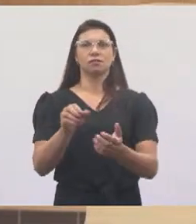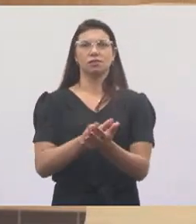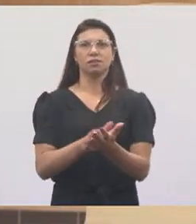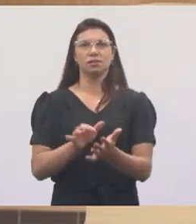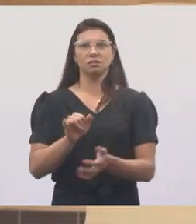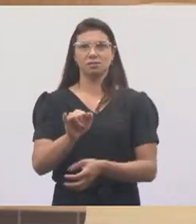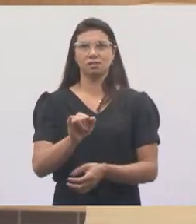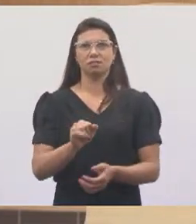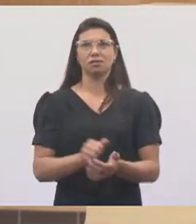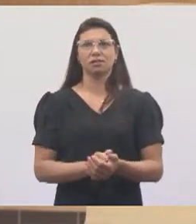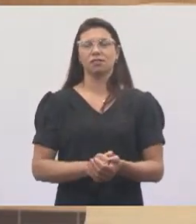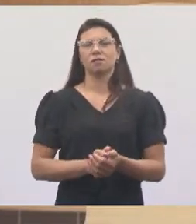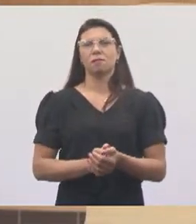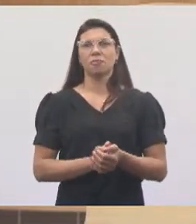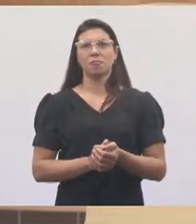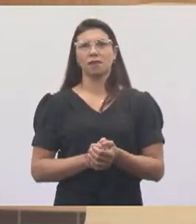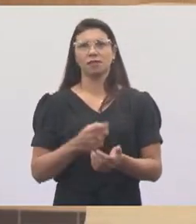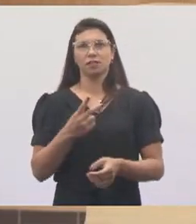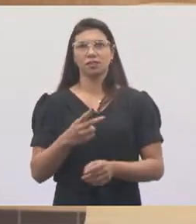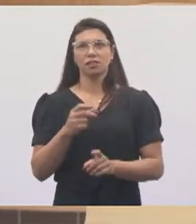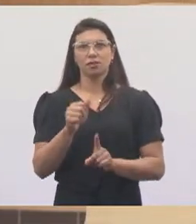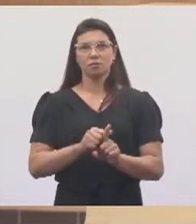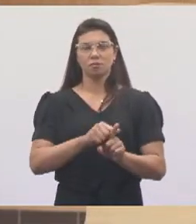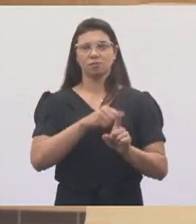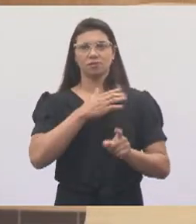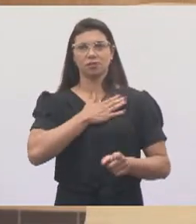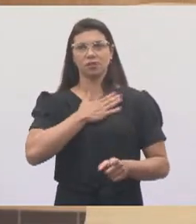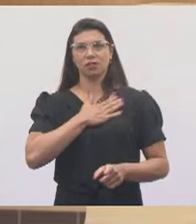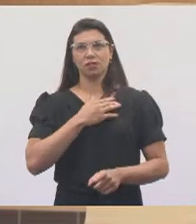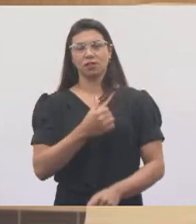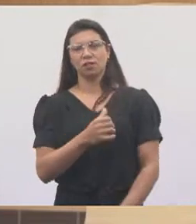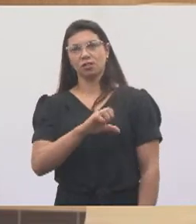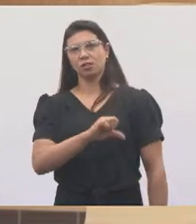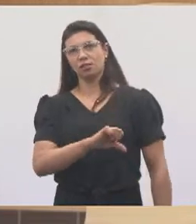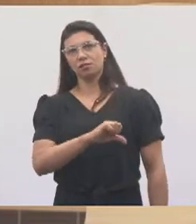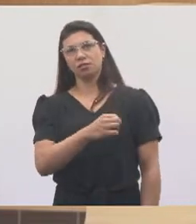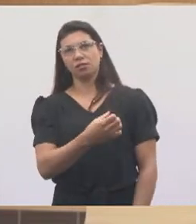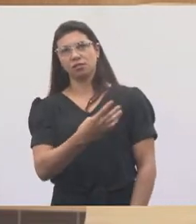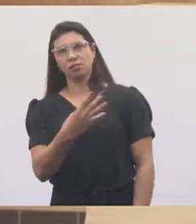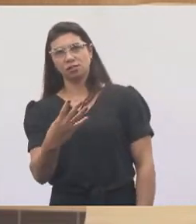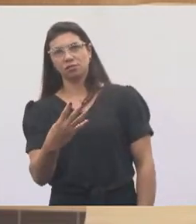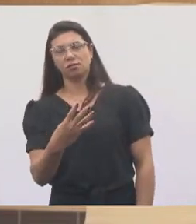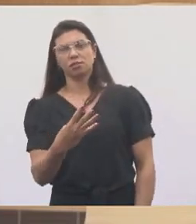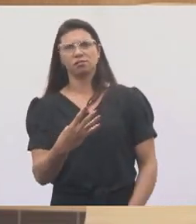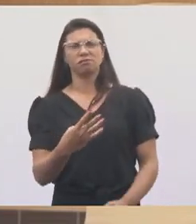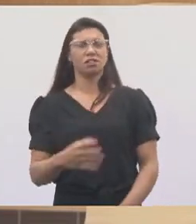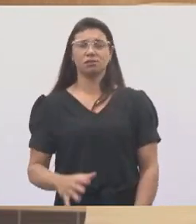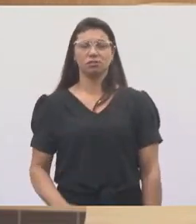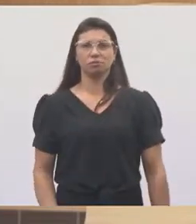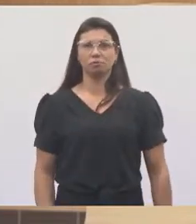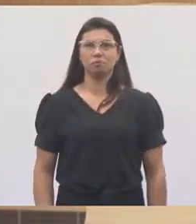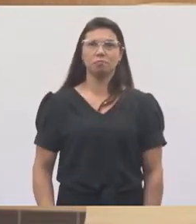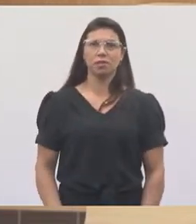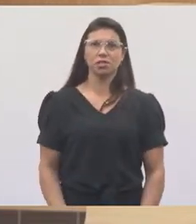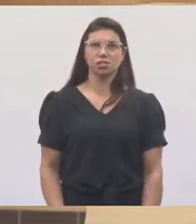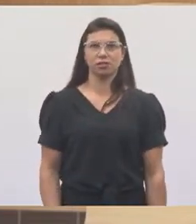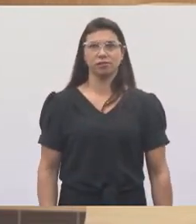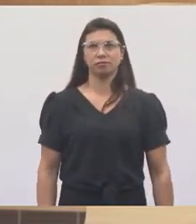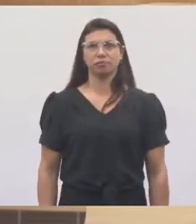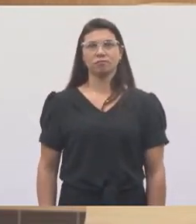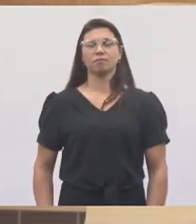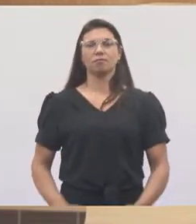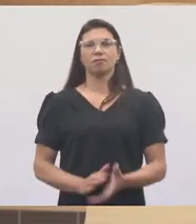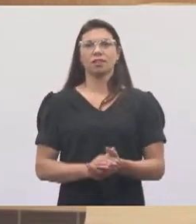de agosto de 1994 e pela Câmara Municipal de Jacareí em 31 de agosto do mesmo ano, pela maneira